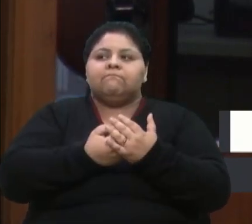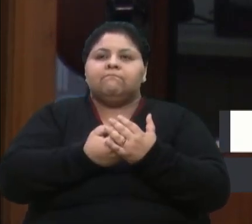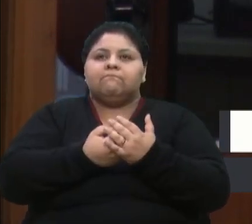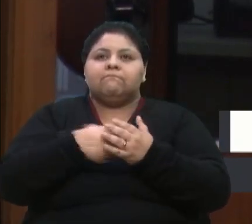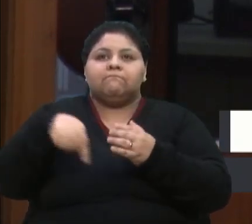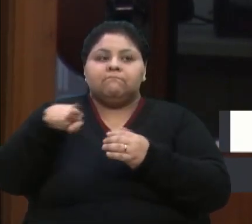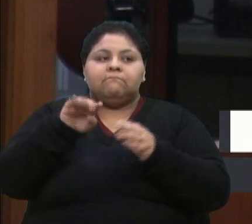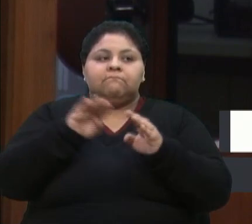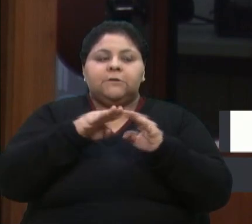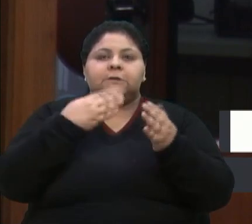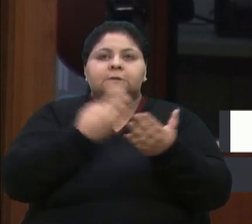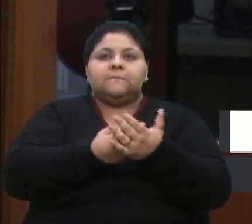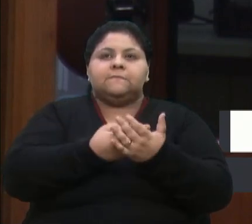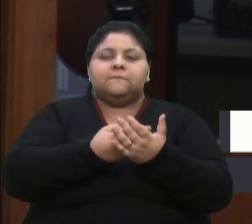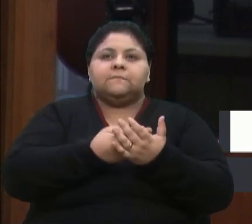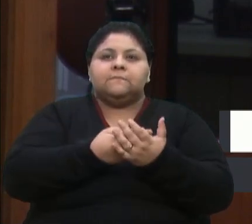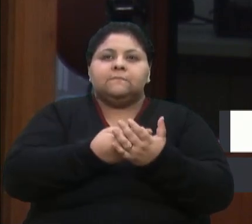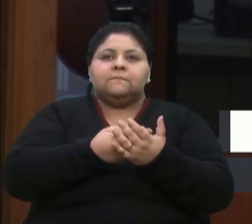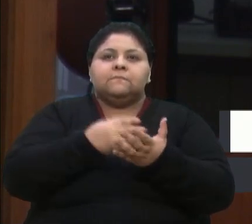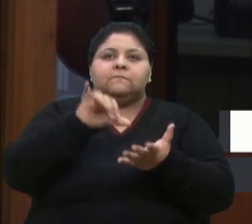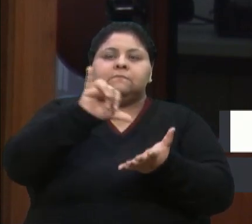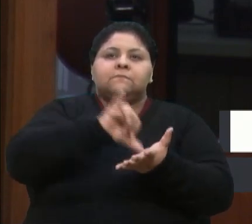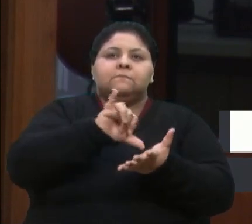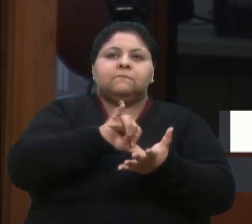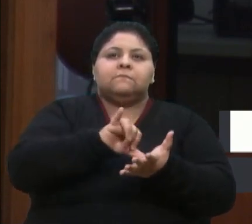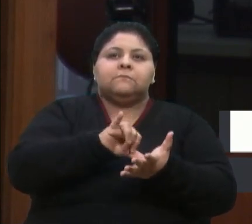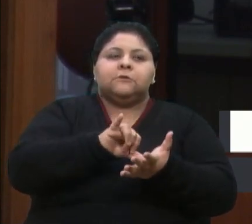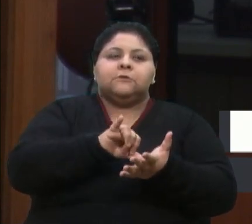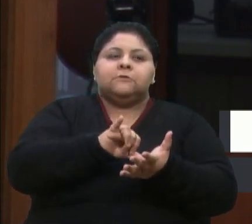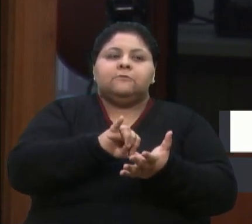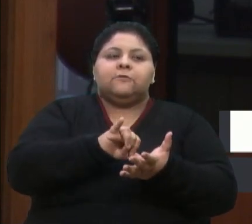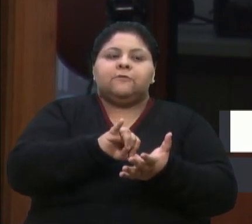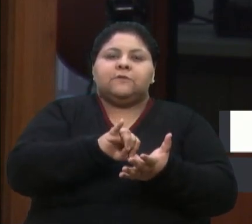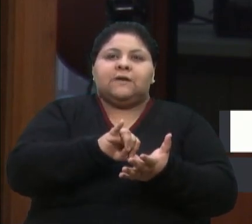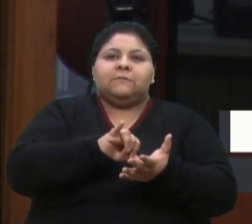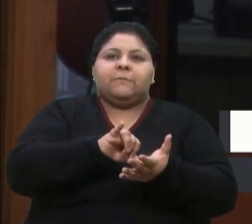83 escolas, o Centro de Ações Preventivas